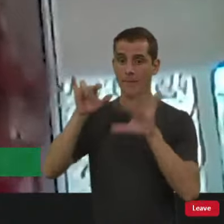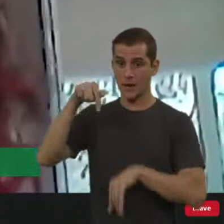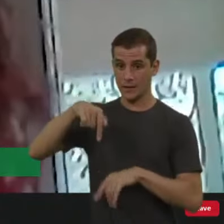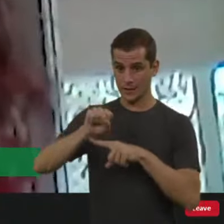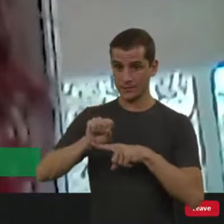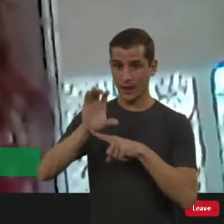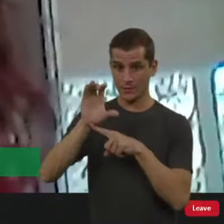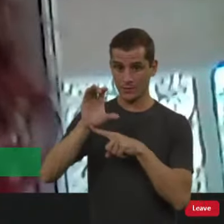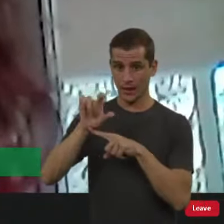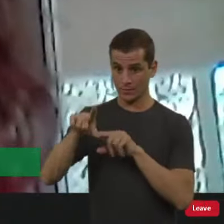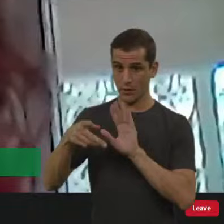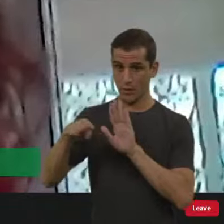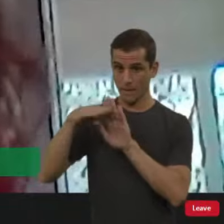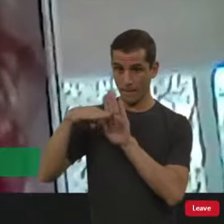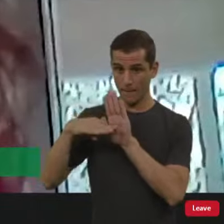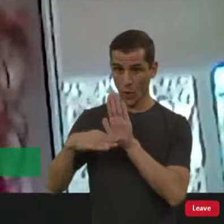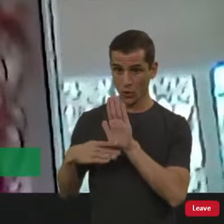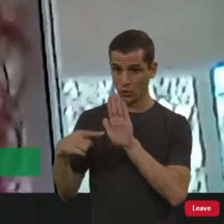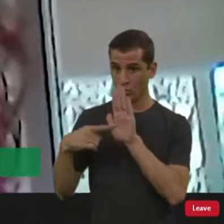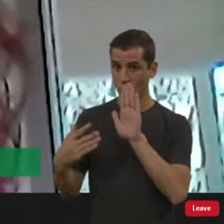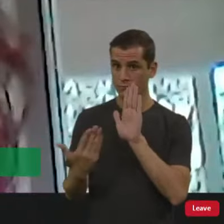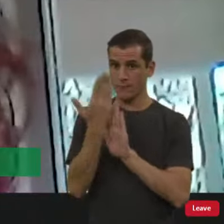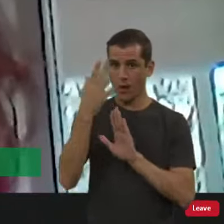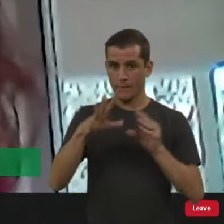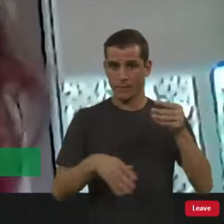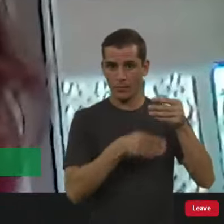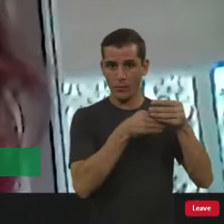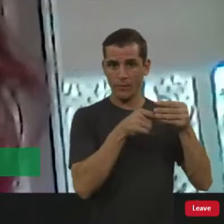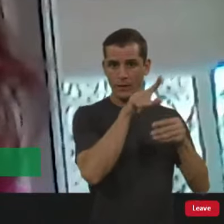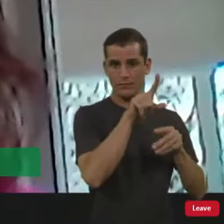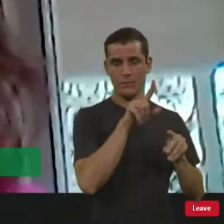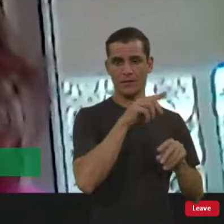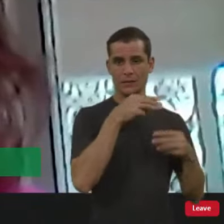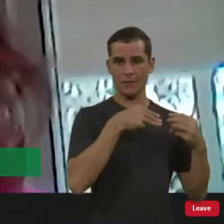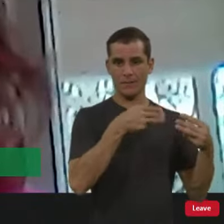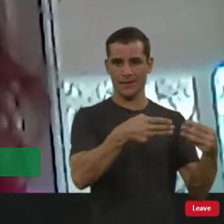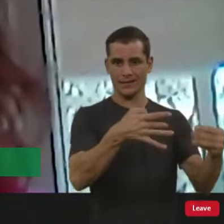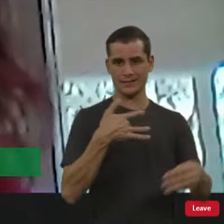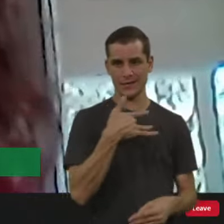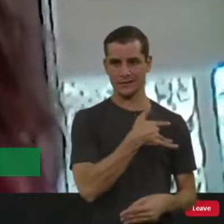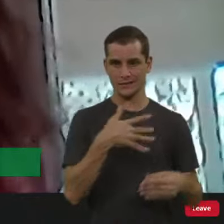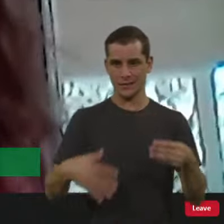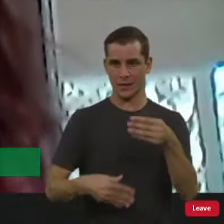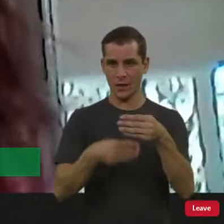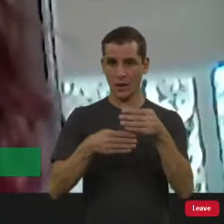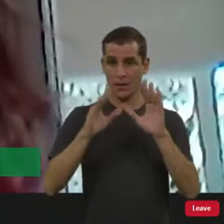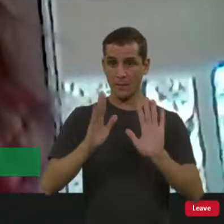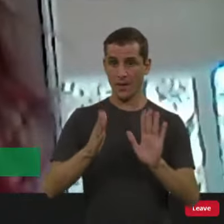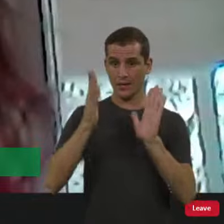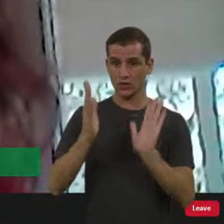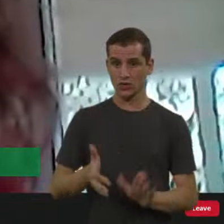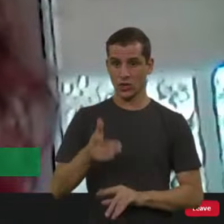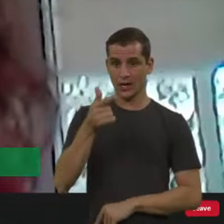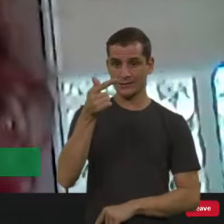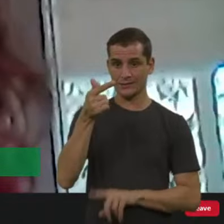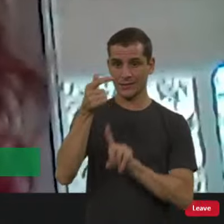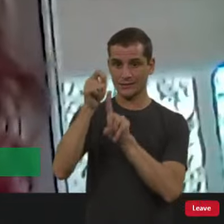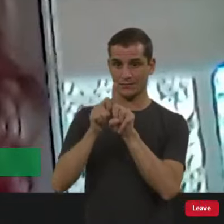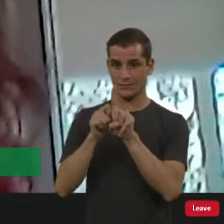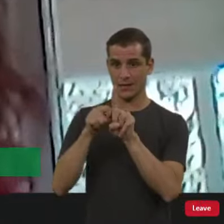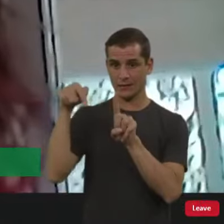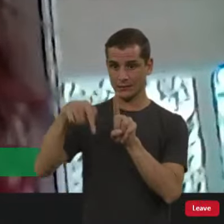Um protocolo complementar ao protocolo, né, do Ministério da Saúde. Já se passaram 7 meses dessa publicação